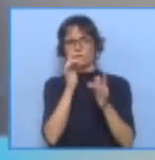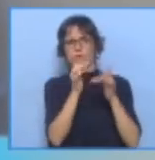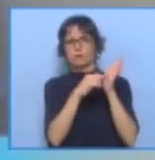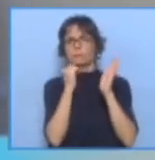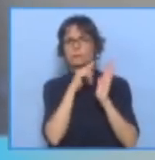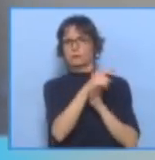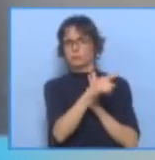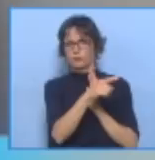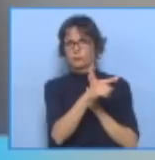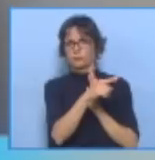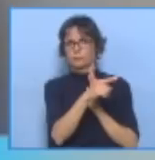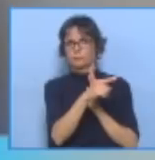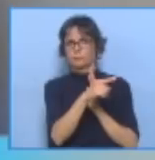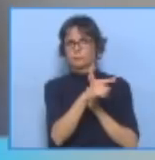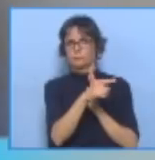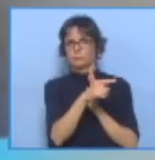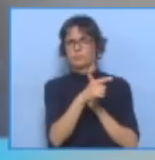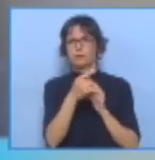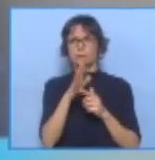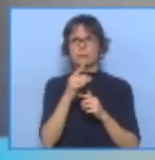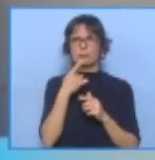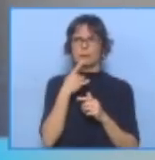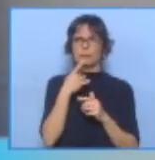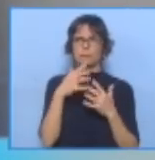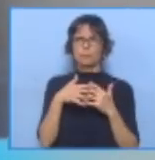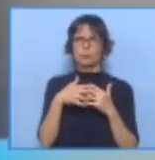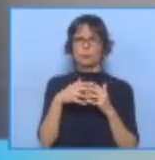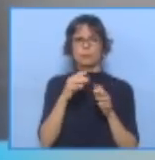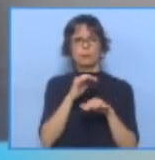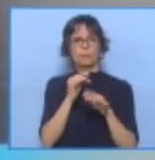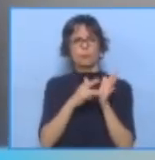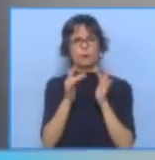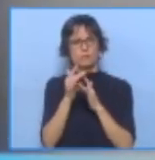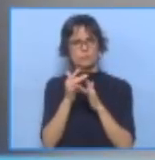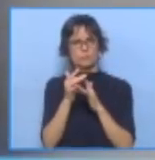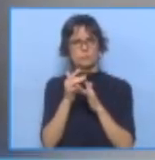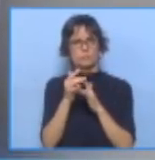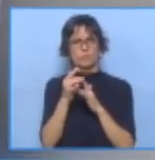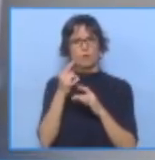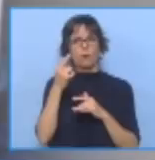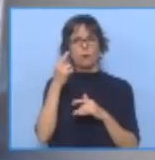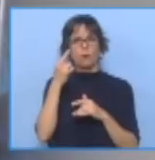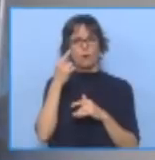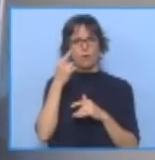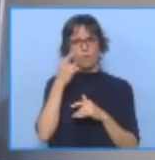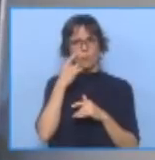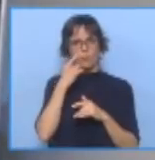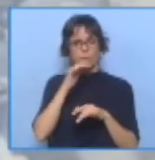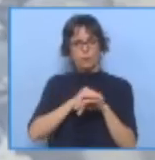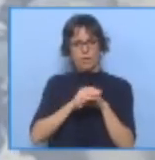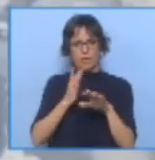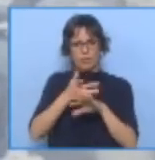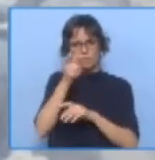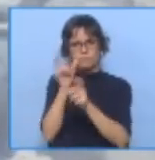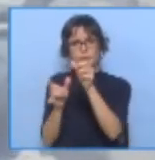Então, se Cristo não conhecer o pecado, identificou o pecado, esta é uma condição pecadora do homem. Ele assumiu a nossa condição, como diz a carta